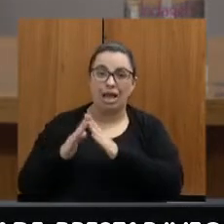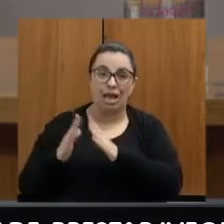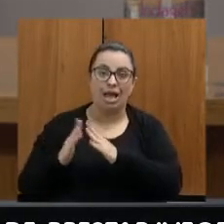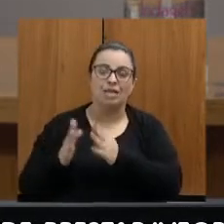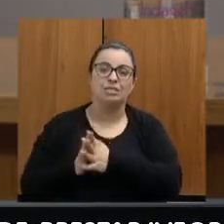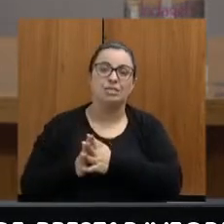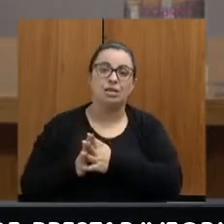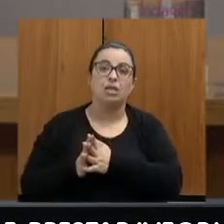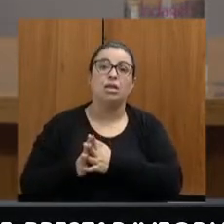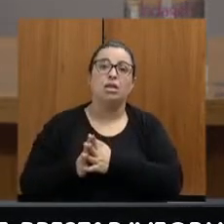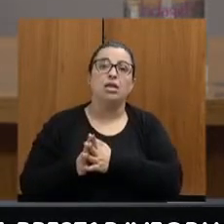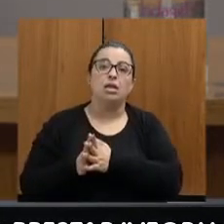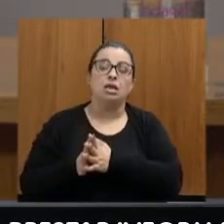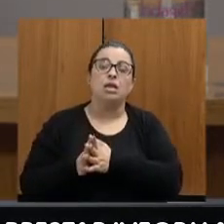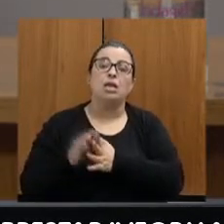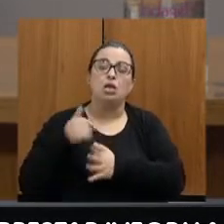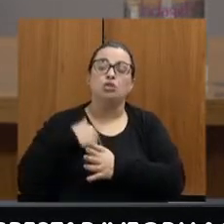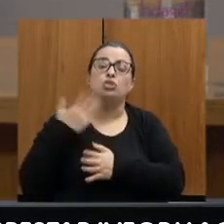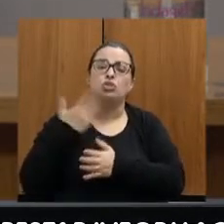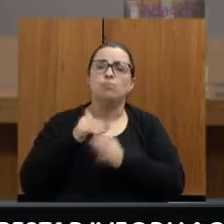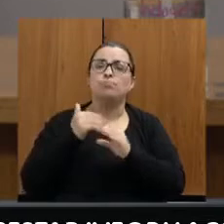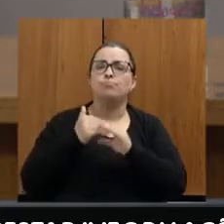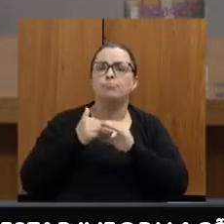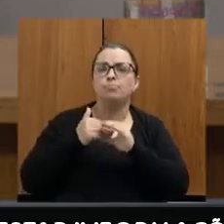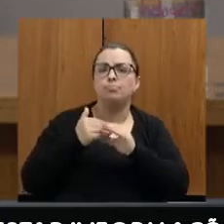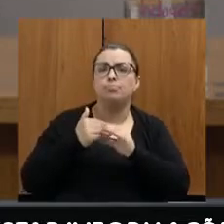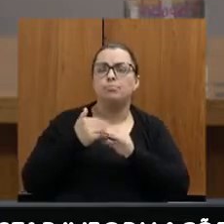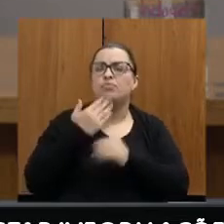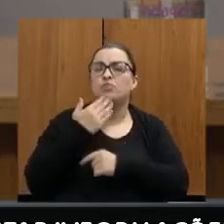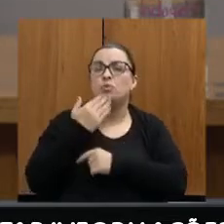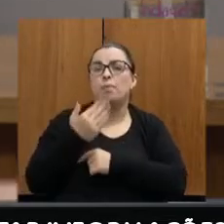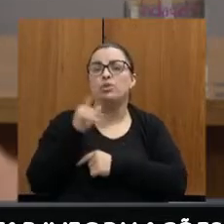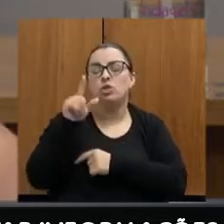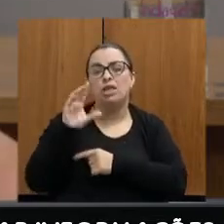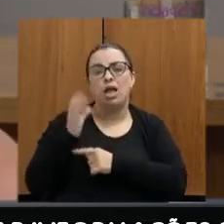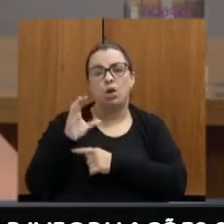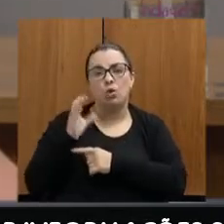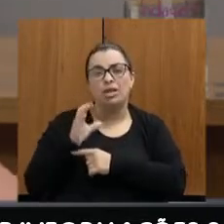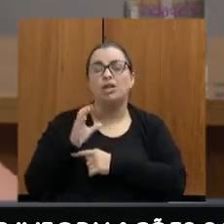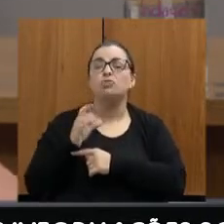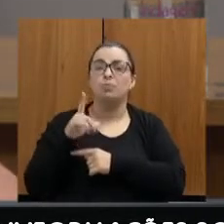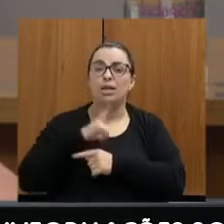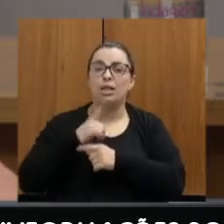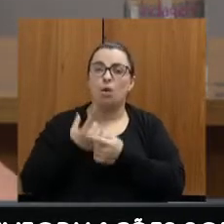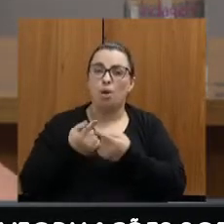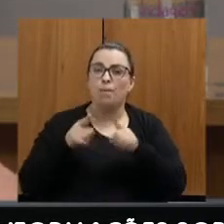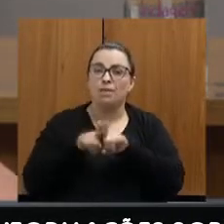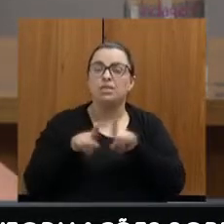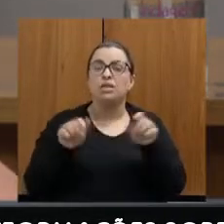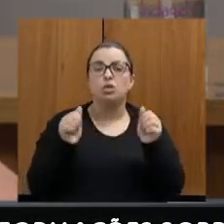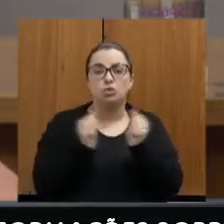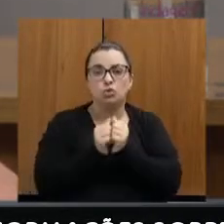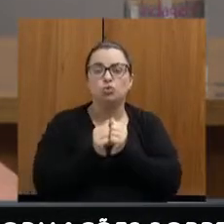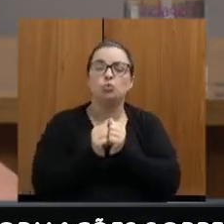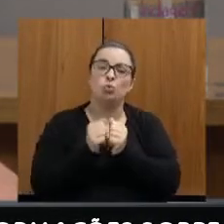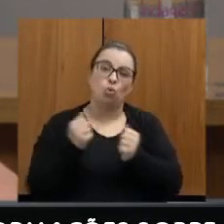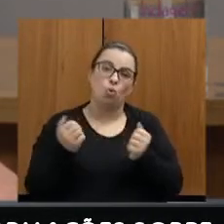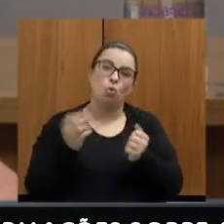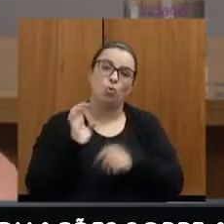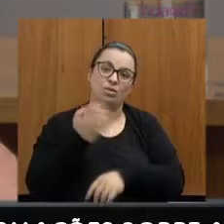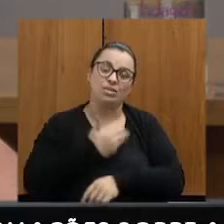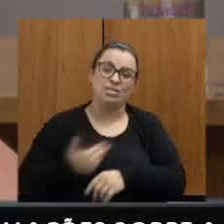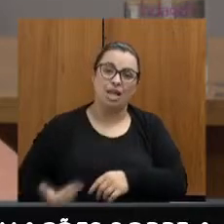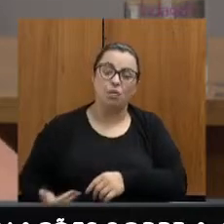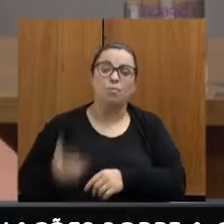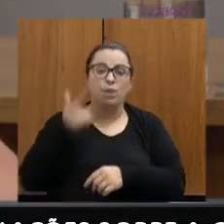um pedido para que isso seja feita em conjunto ao final cabe a prefeitura fazer a regularização final da